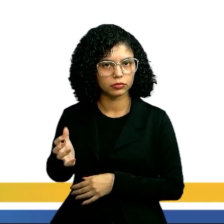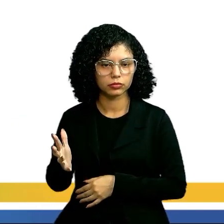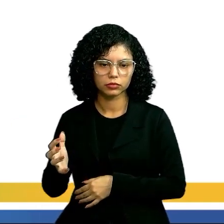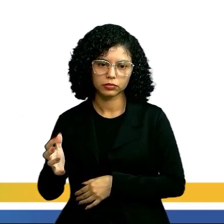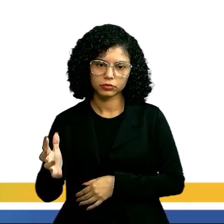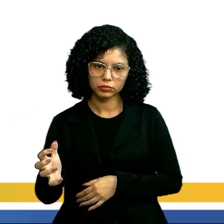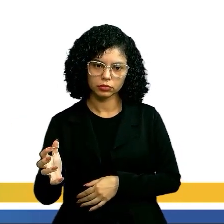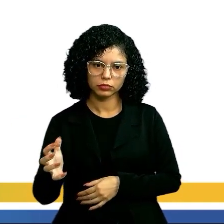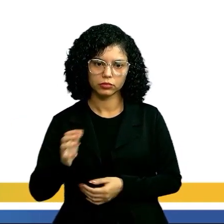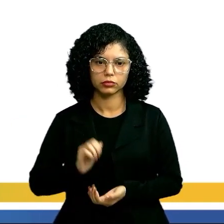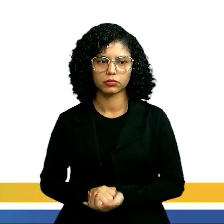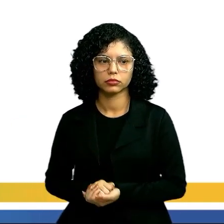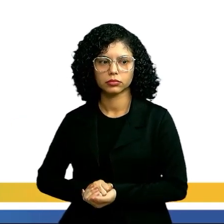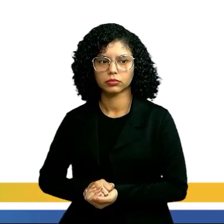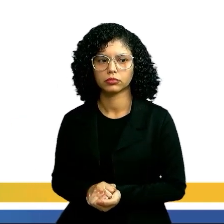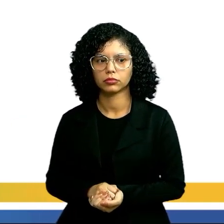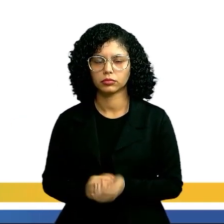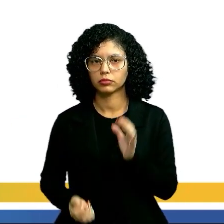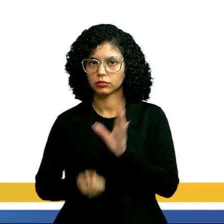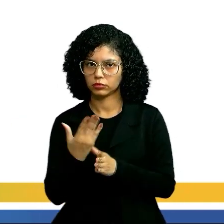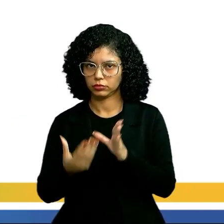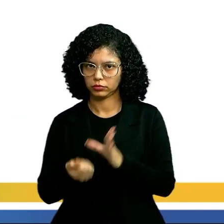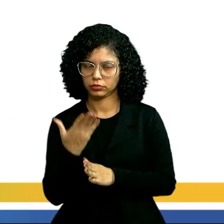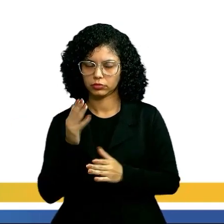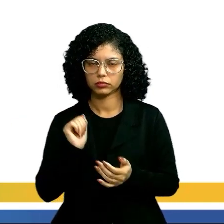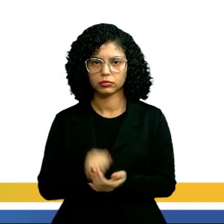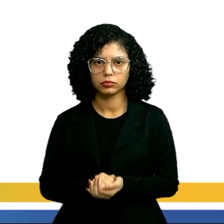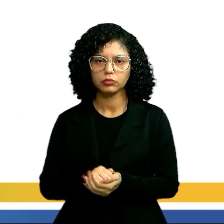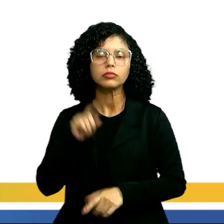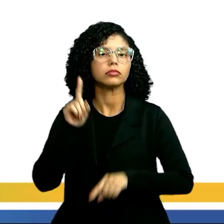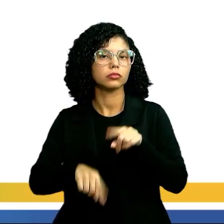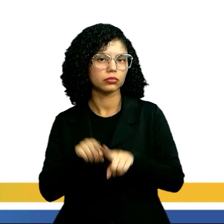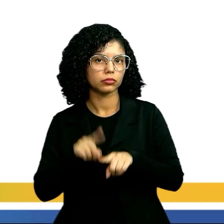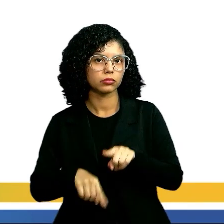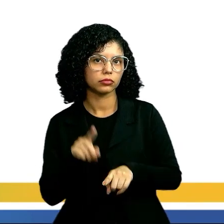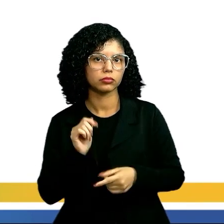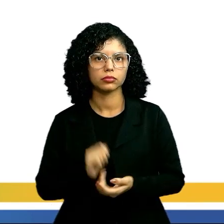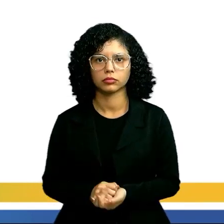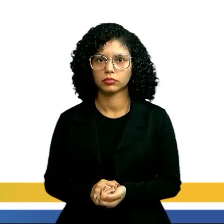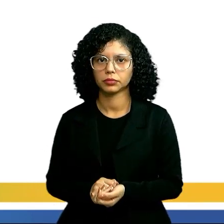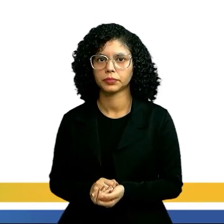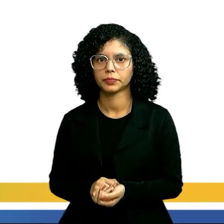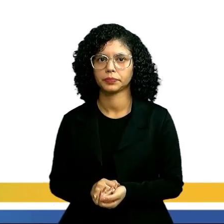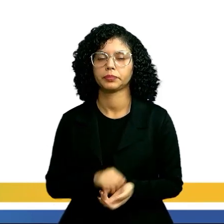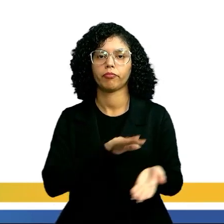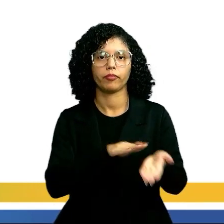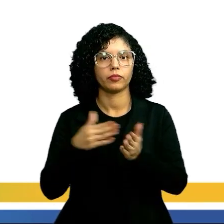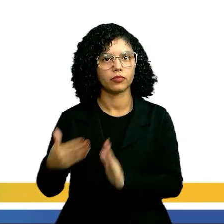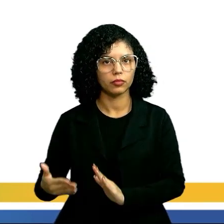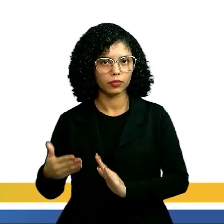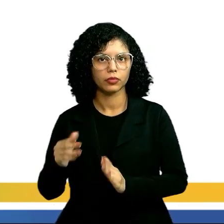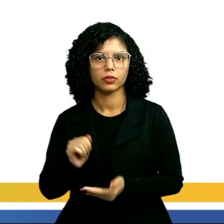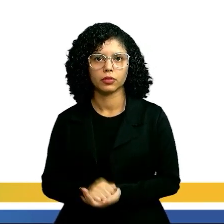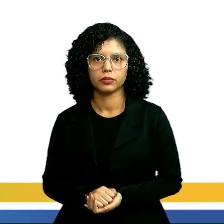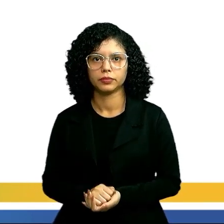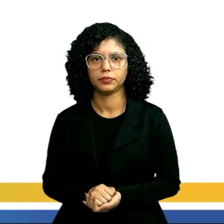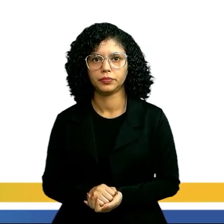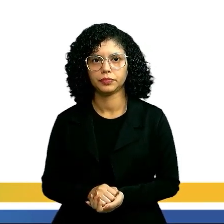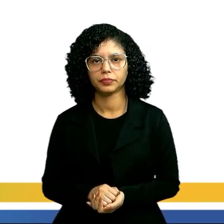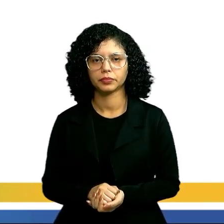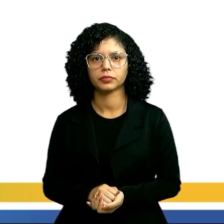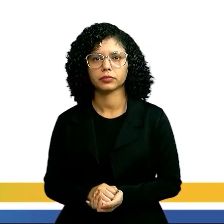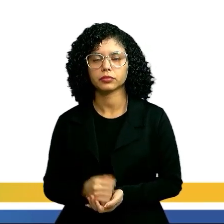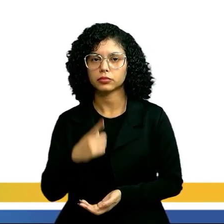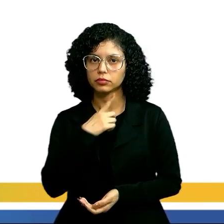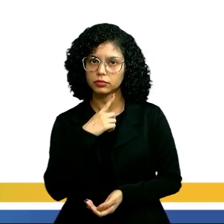bactérias. A produção de matéria a partir da